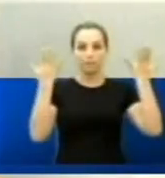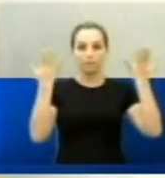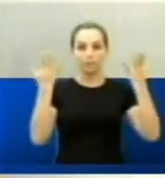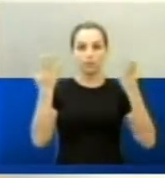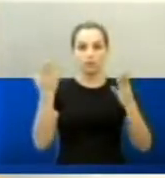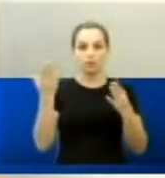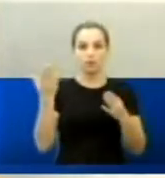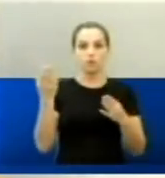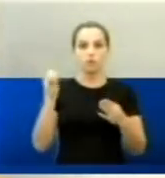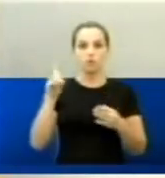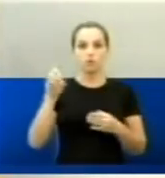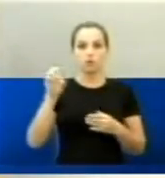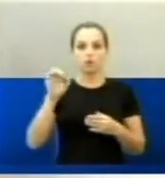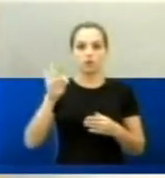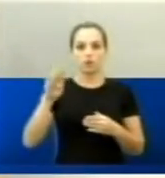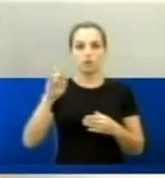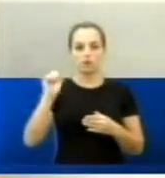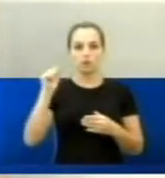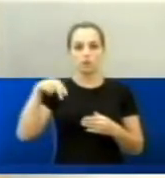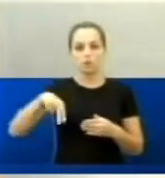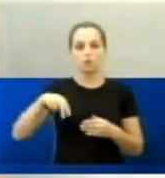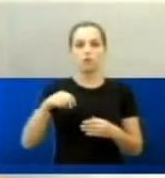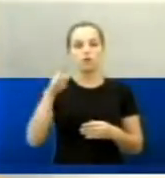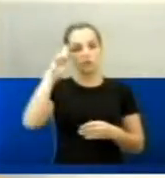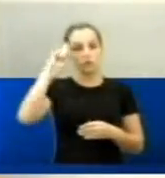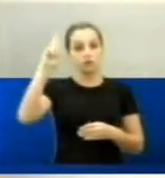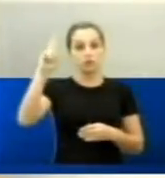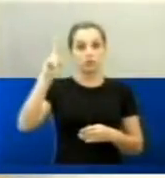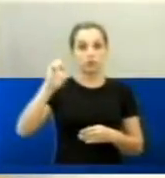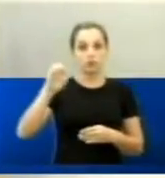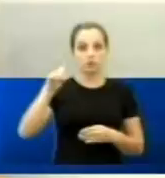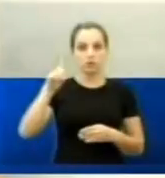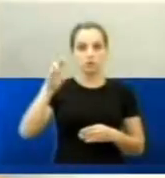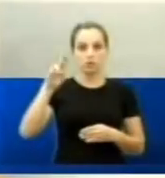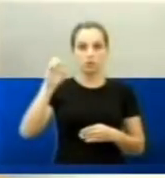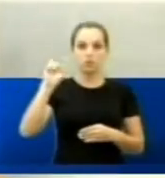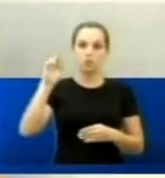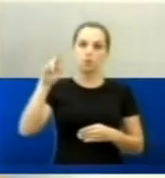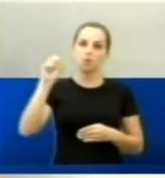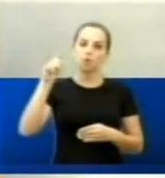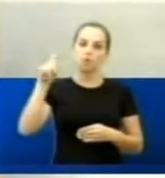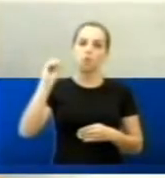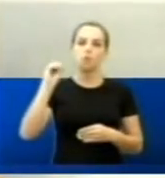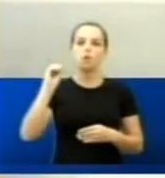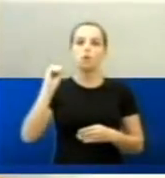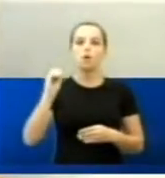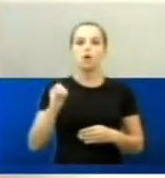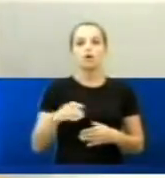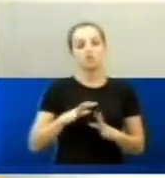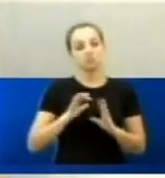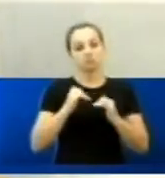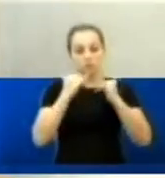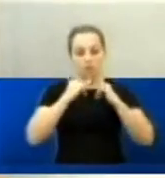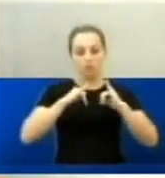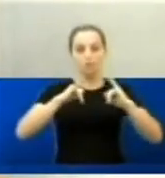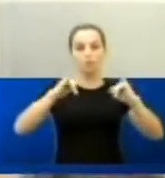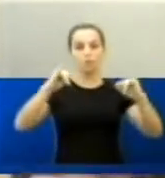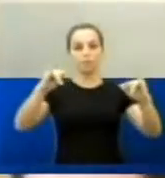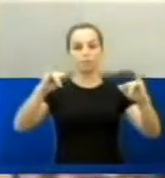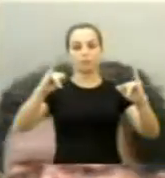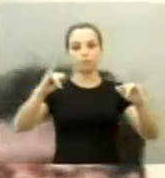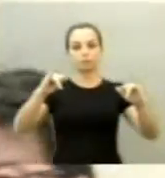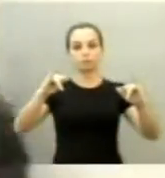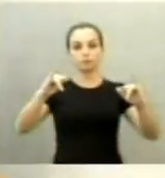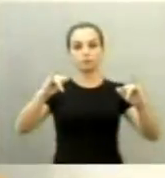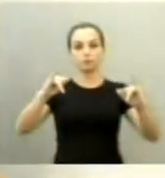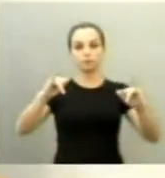regional do DETRAN, senhor Eduardo Janetti, né? E lá o Coca teve a possibilidade de explanar sobre